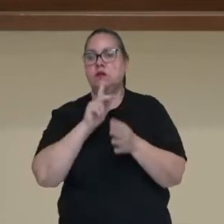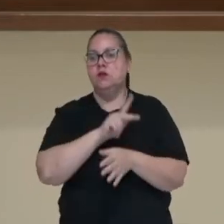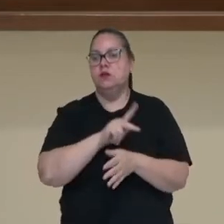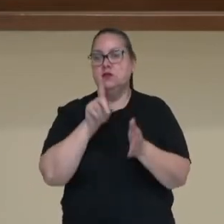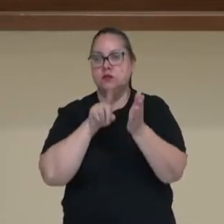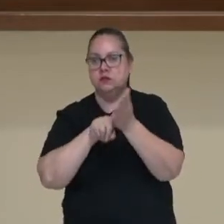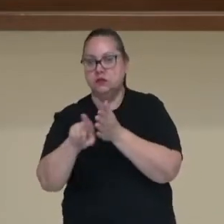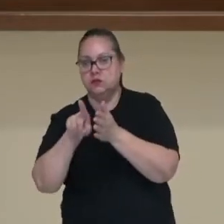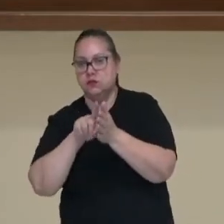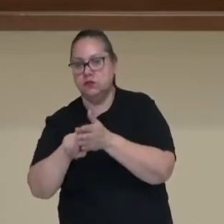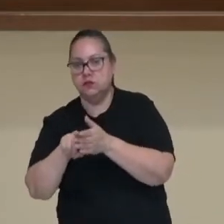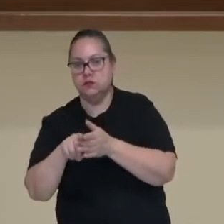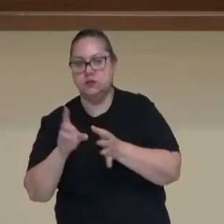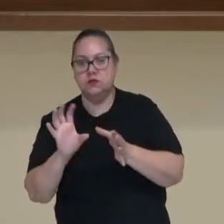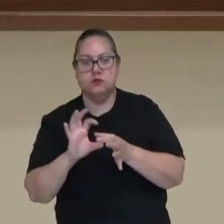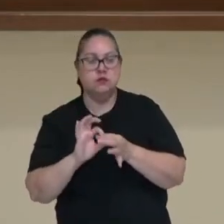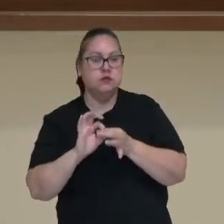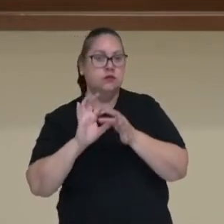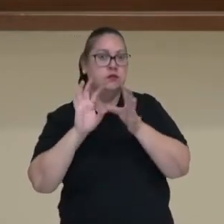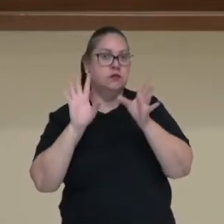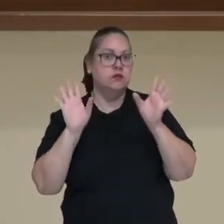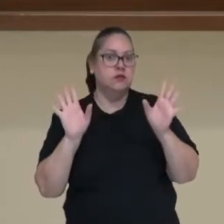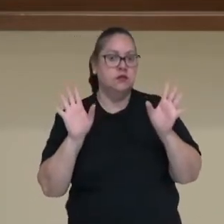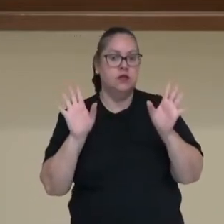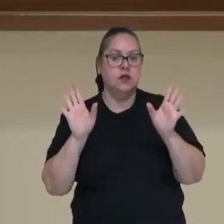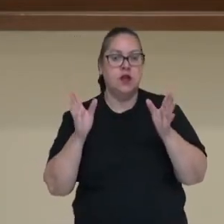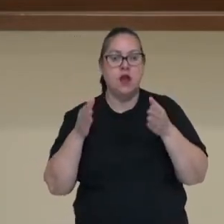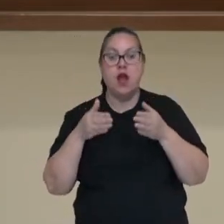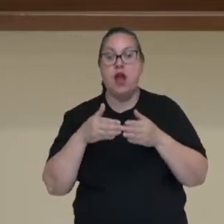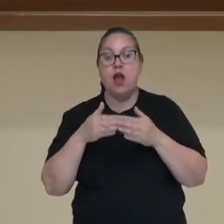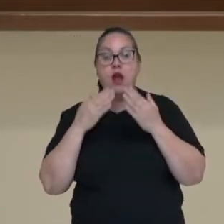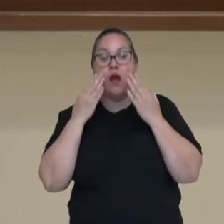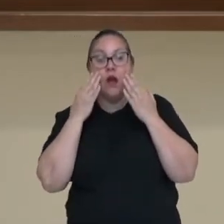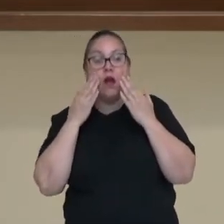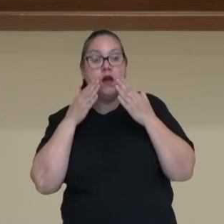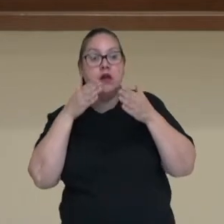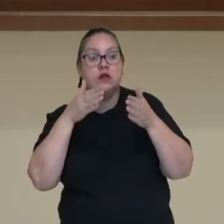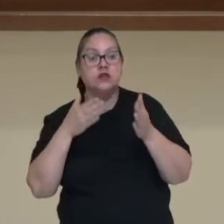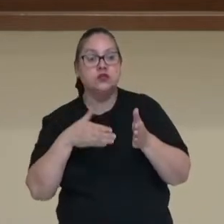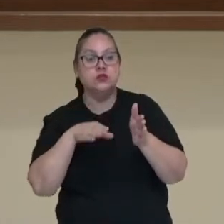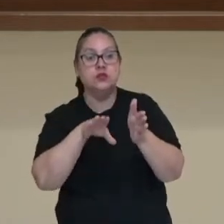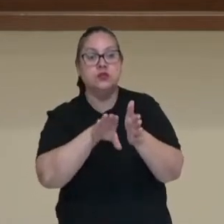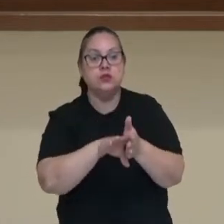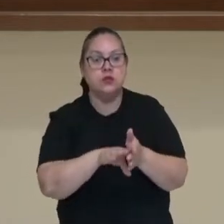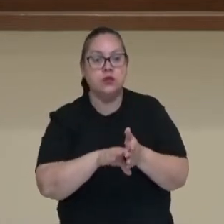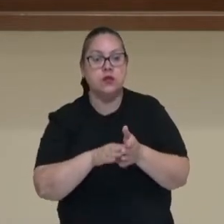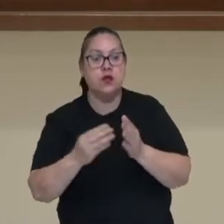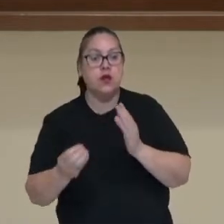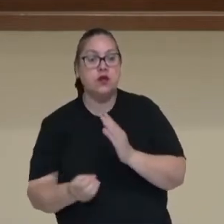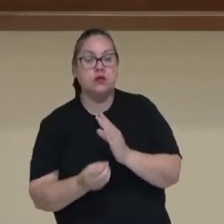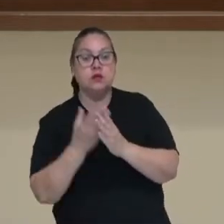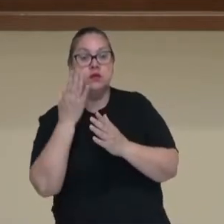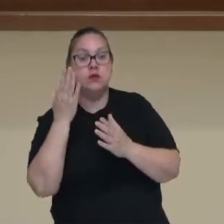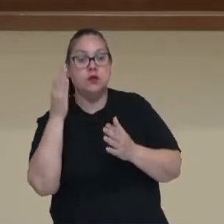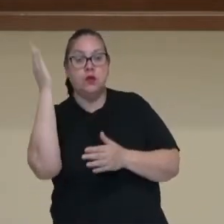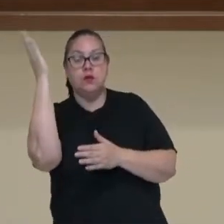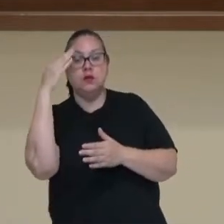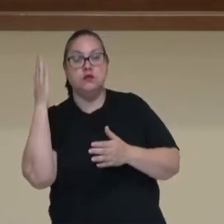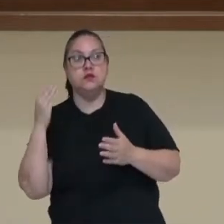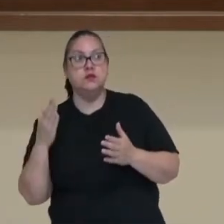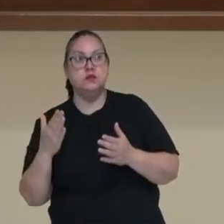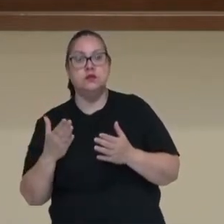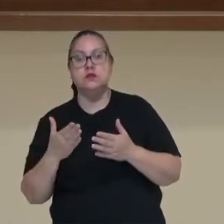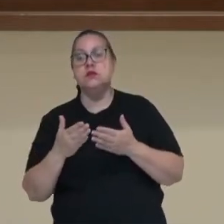chamada espontaneidade, a descoberta do Brasil. Não houve descoberta nenhuma. É